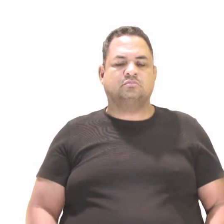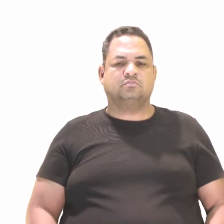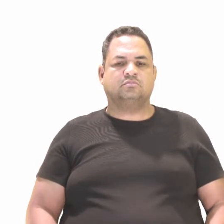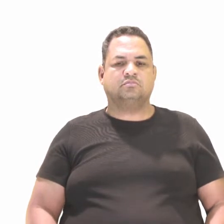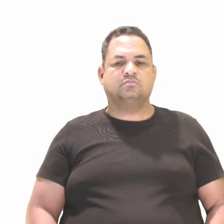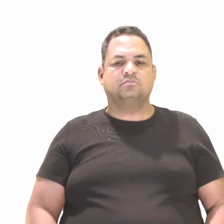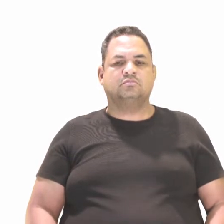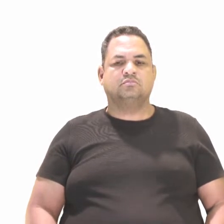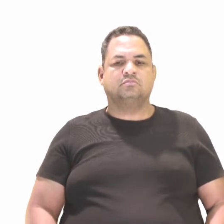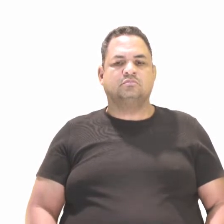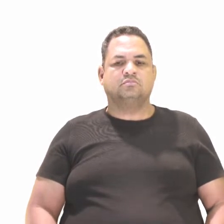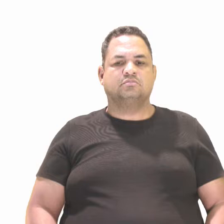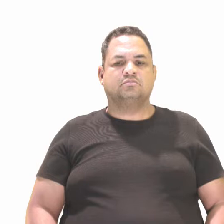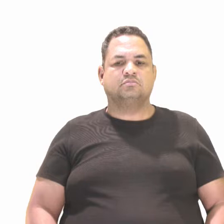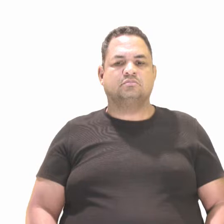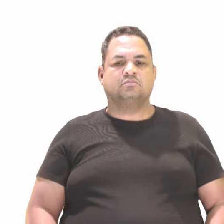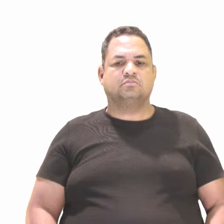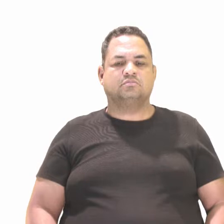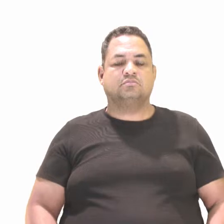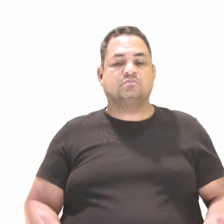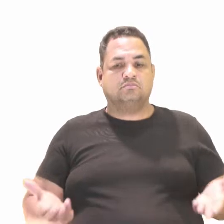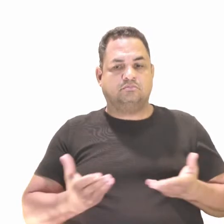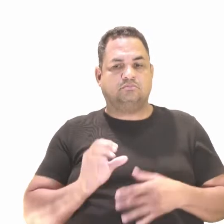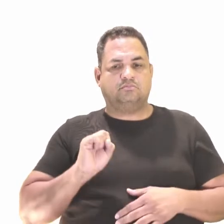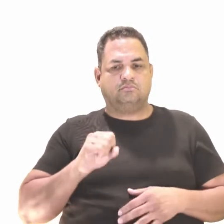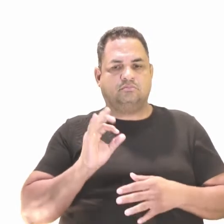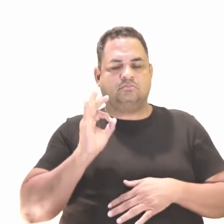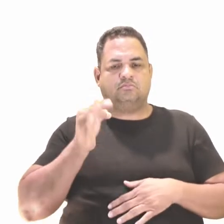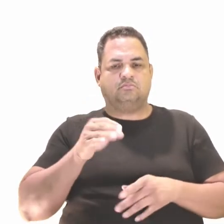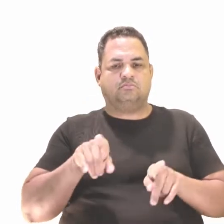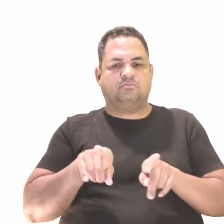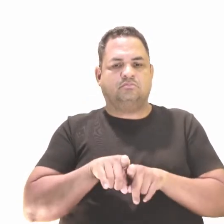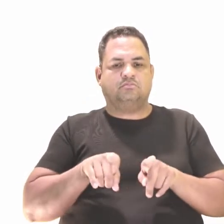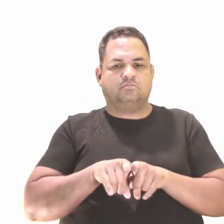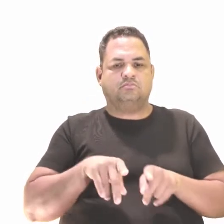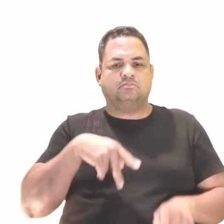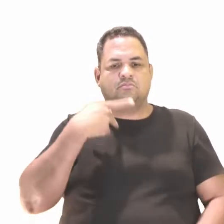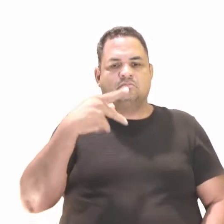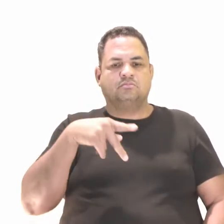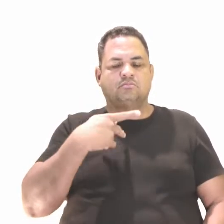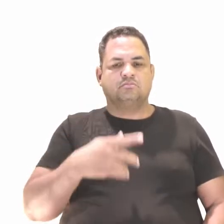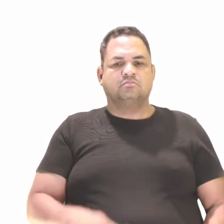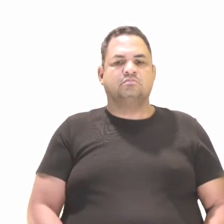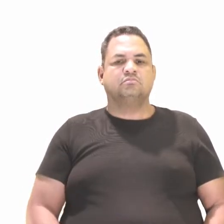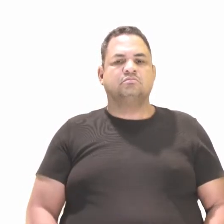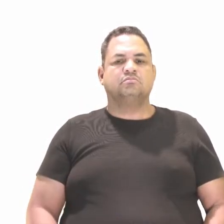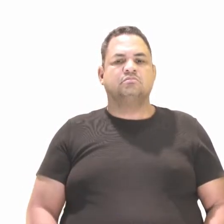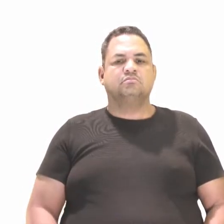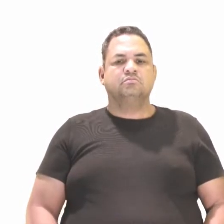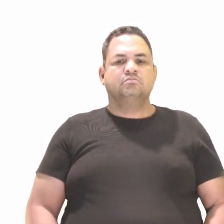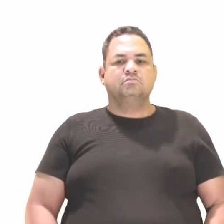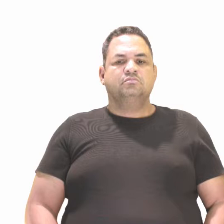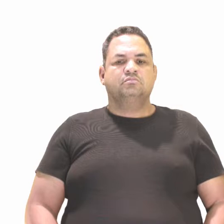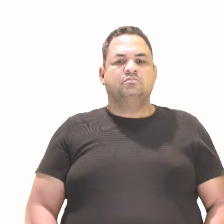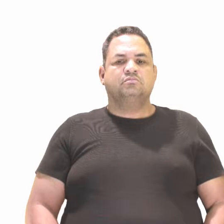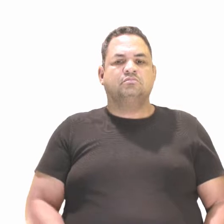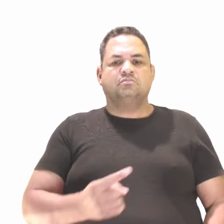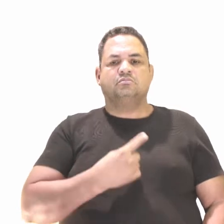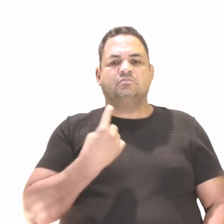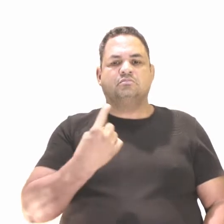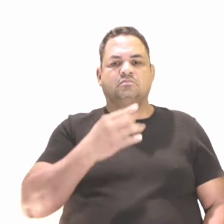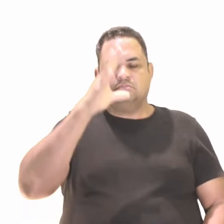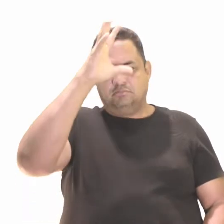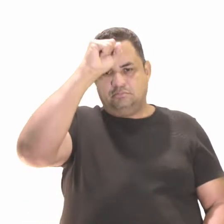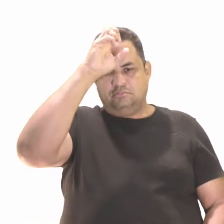não sei porquê, cinema. Agora sim, certo? Você também pode falar assim, além de movie theater, que a gente aprendeu